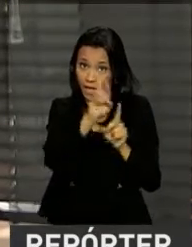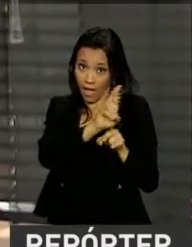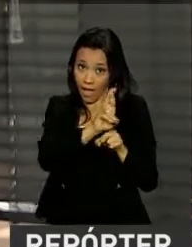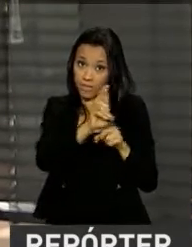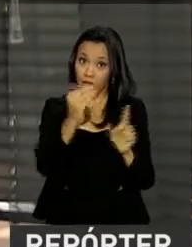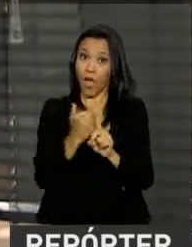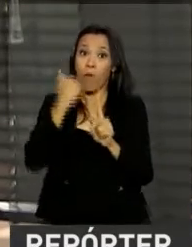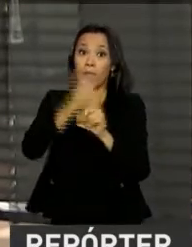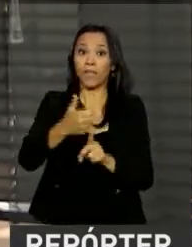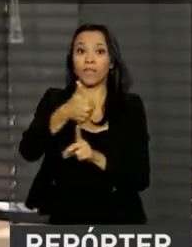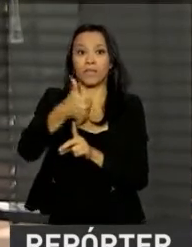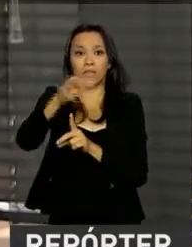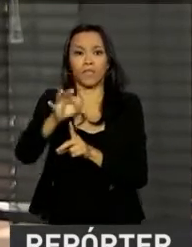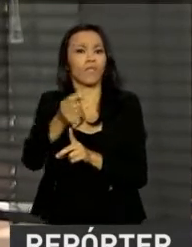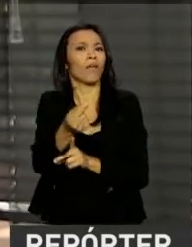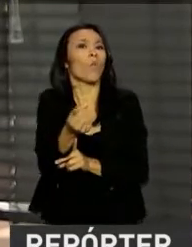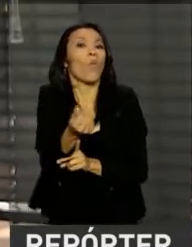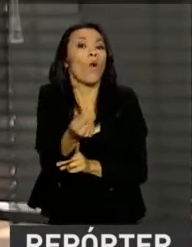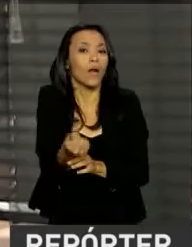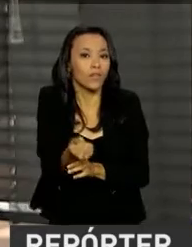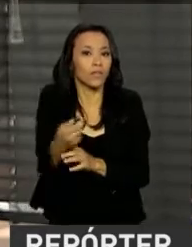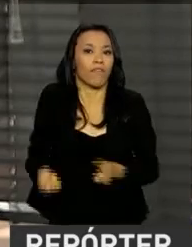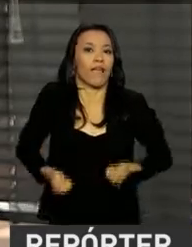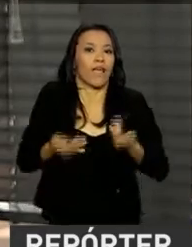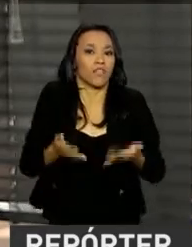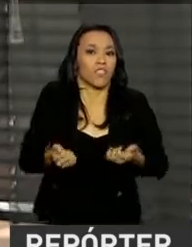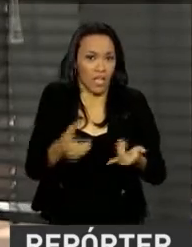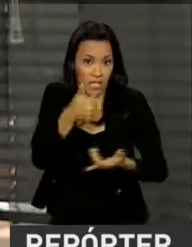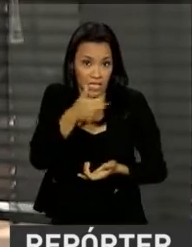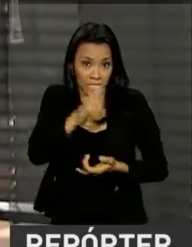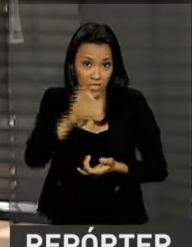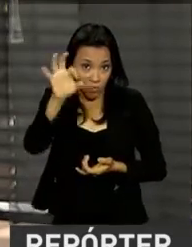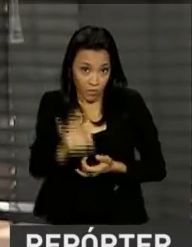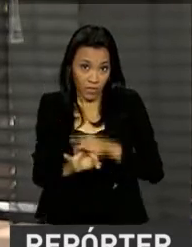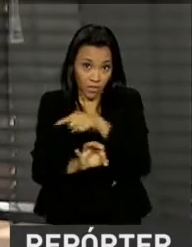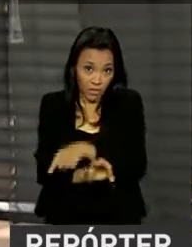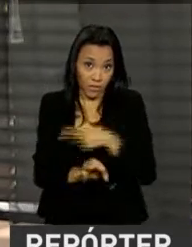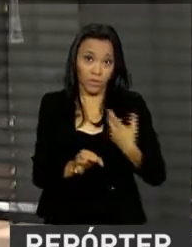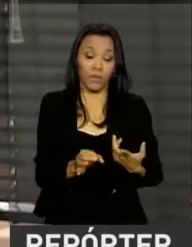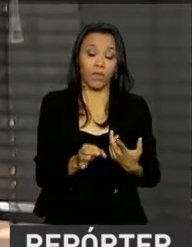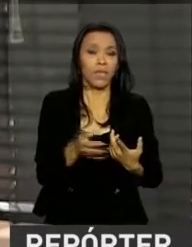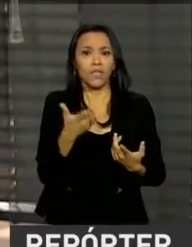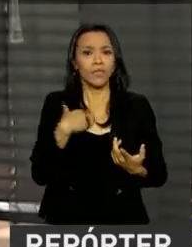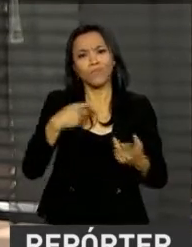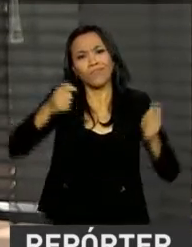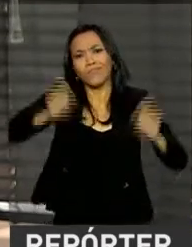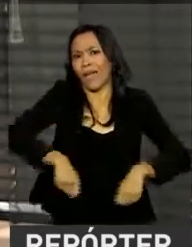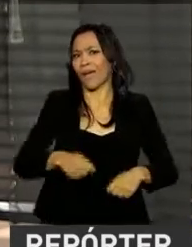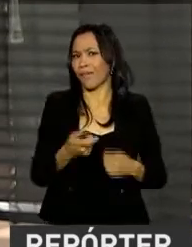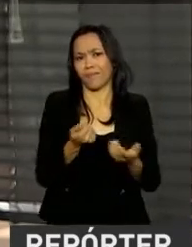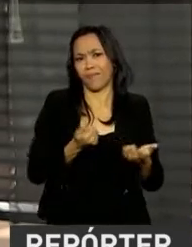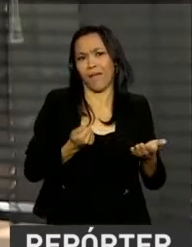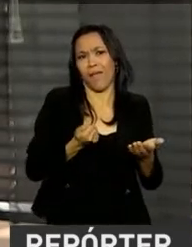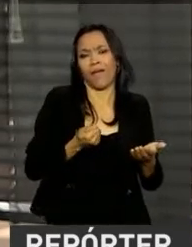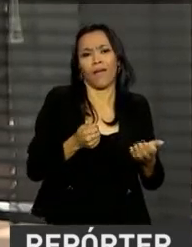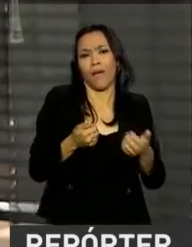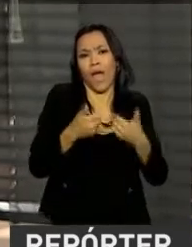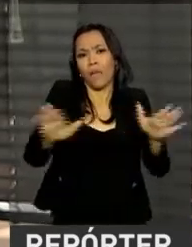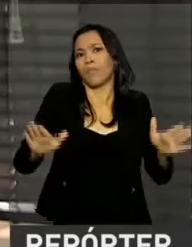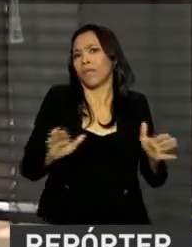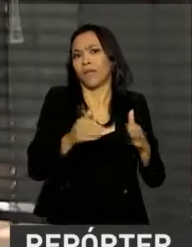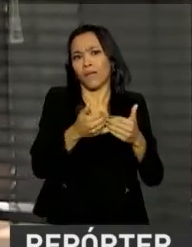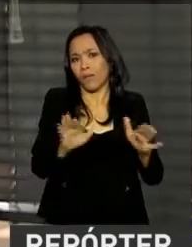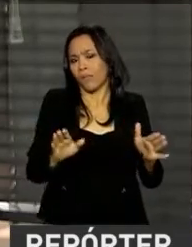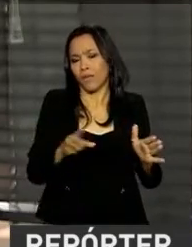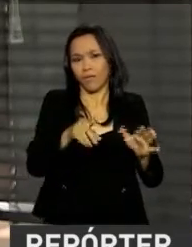reais vai custar com tanto a ele vai cortar 15 por cento por exemplo a ele então não vale a pena porque o custo 15 a